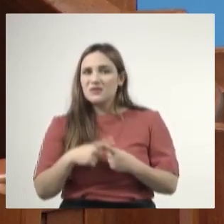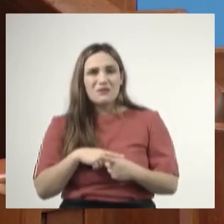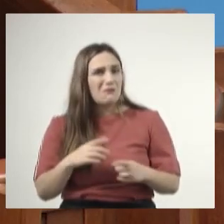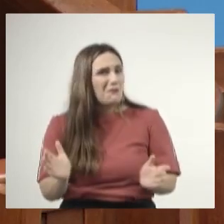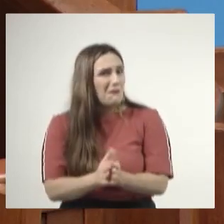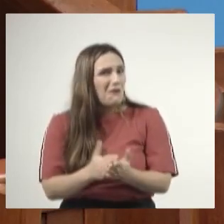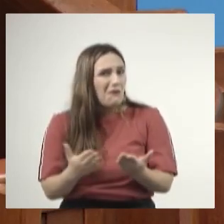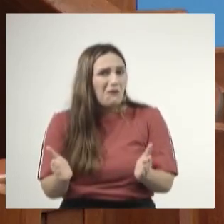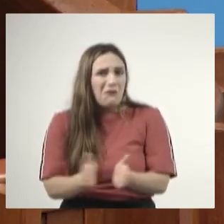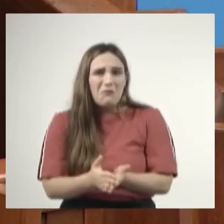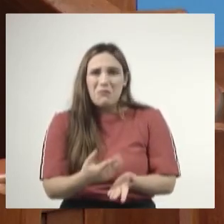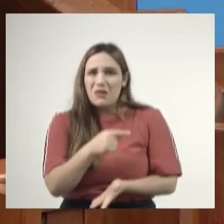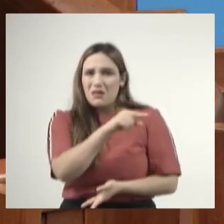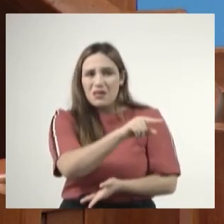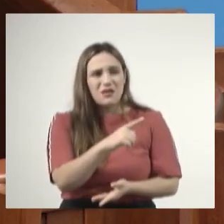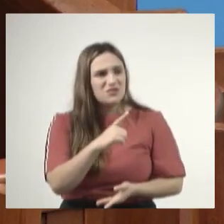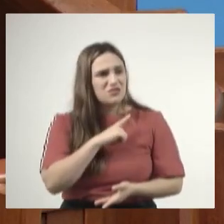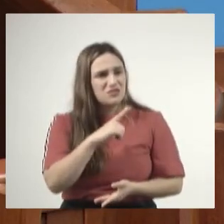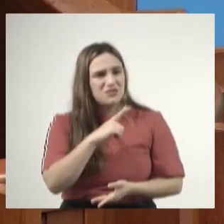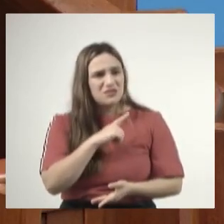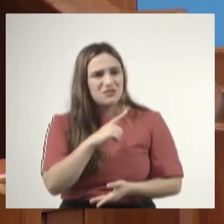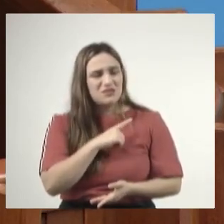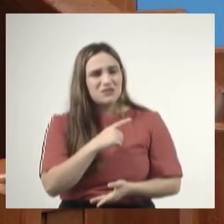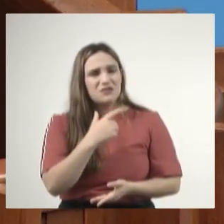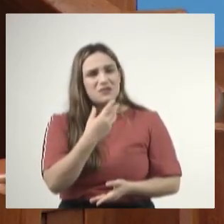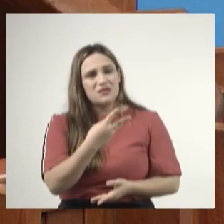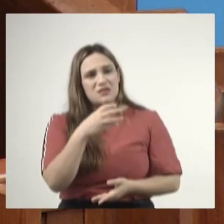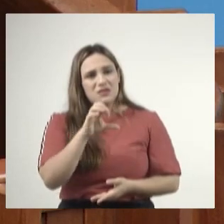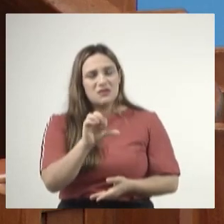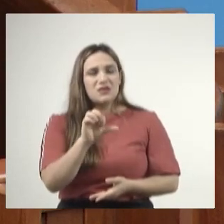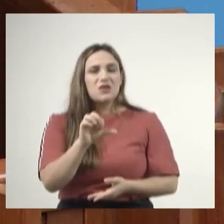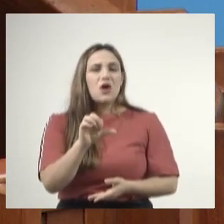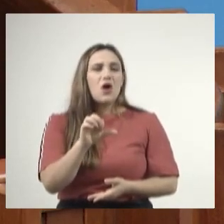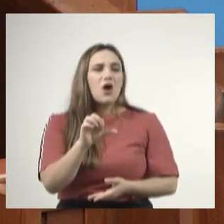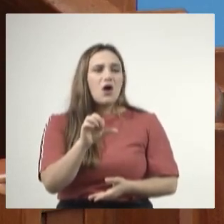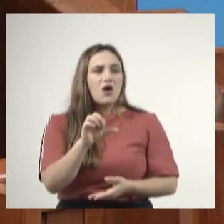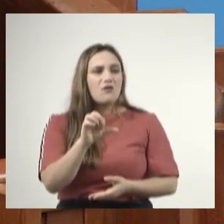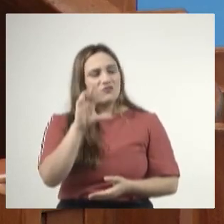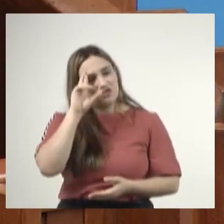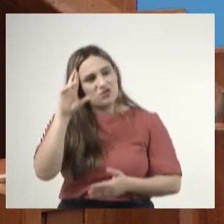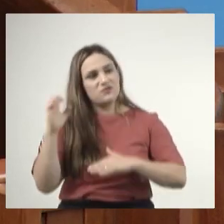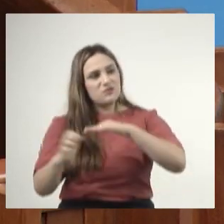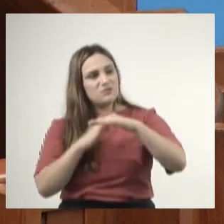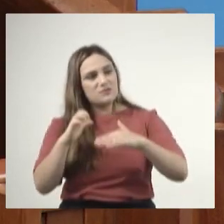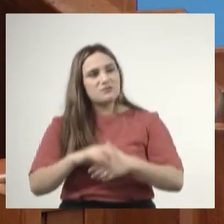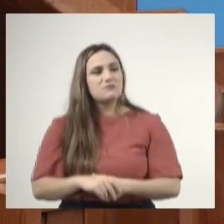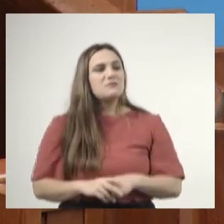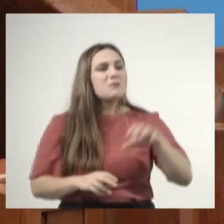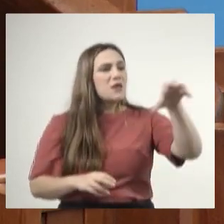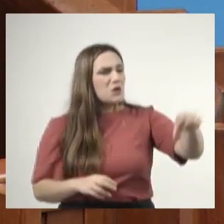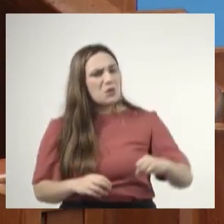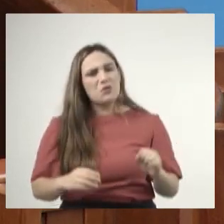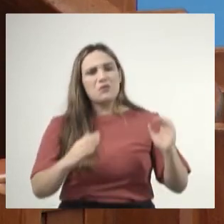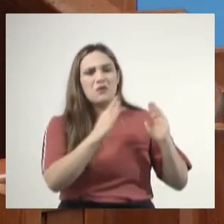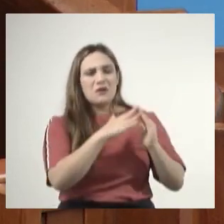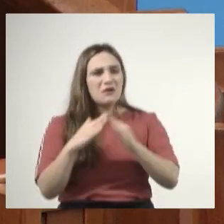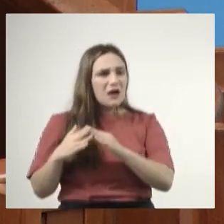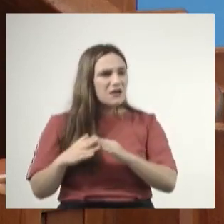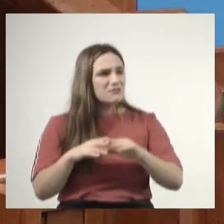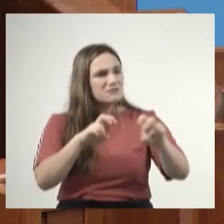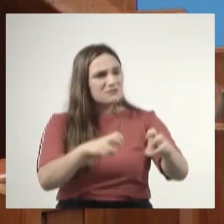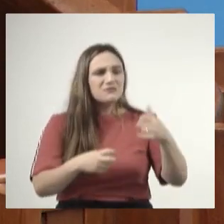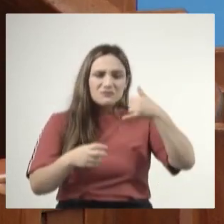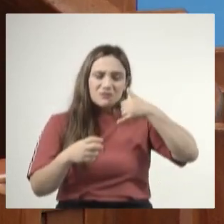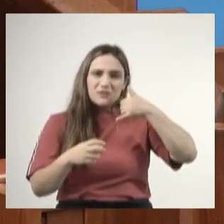existe. Tiraram 39 produtores rurais de Panambi e pegaram 1.200 hectares com casa, com terra fértil, está